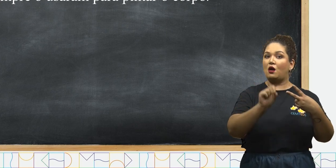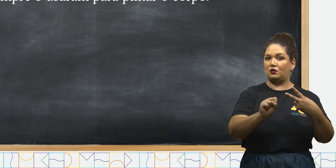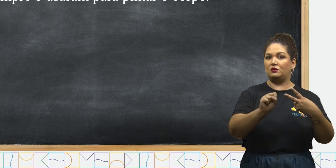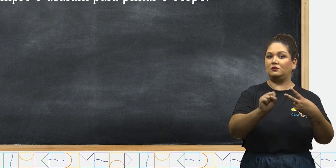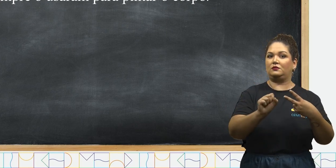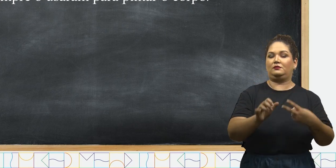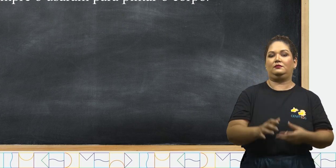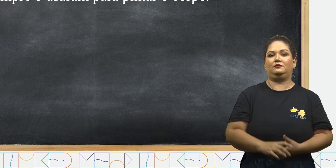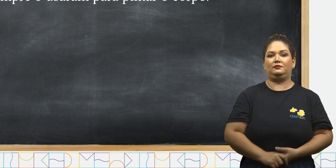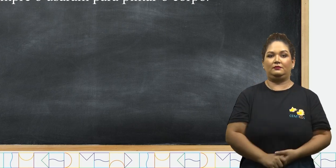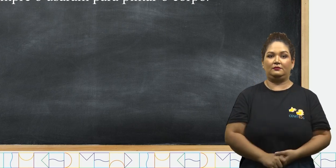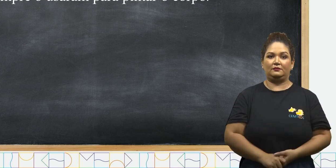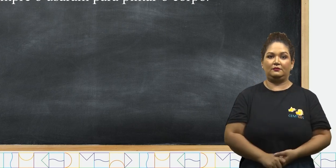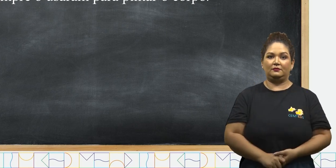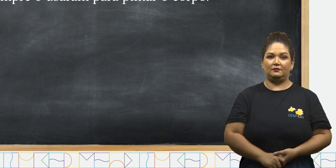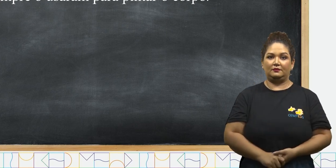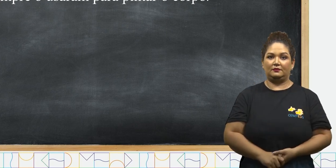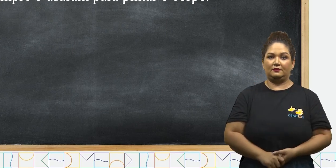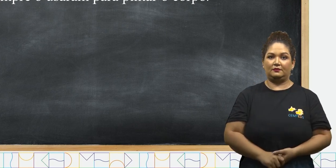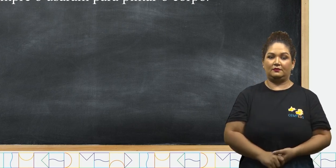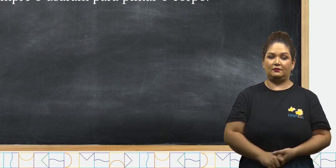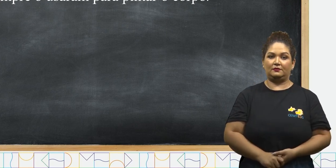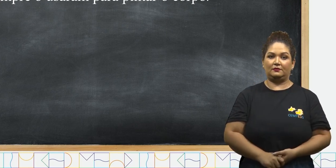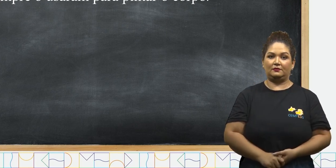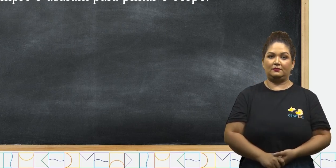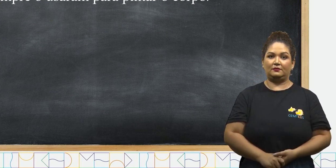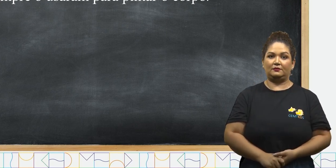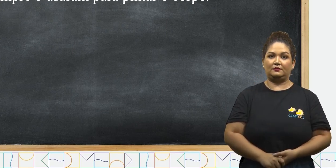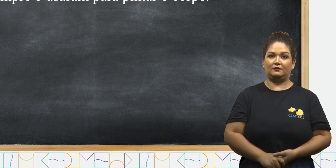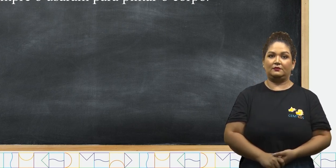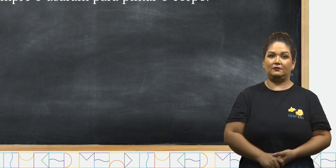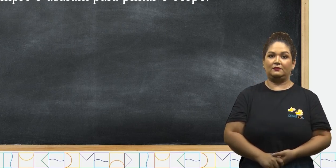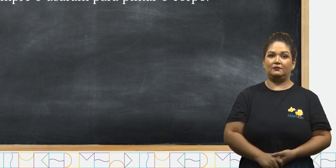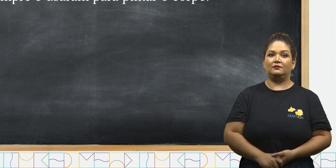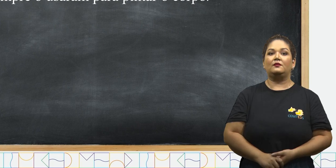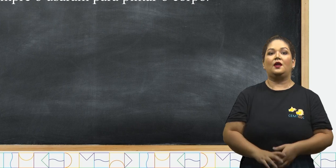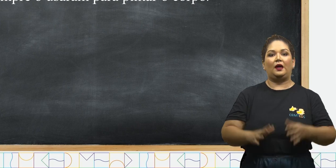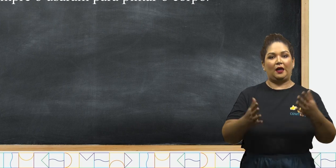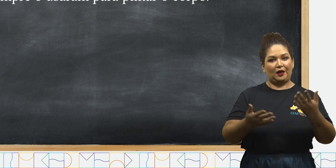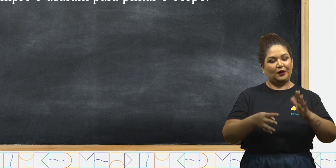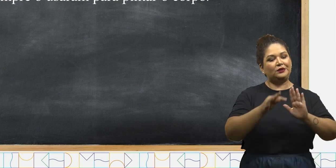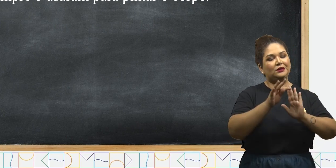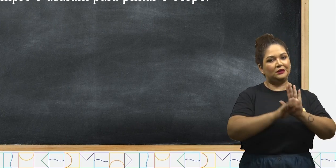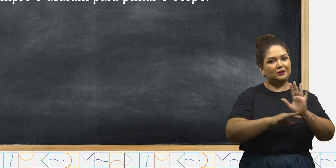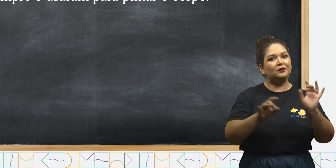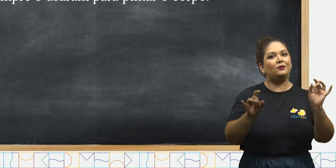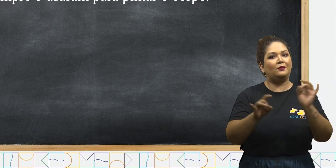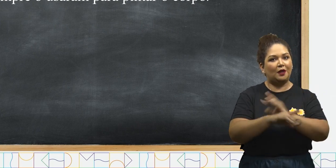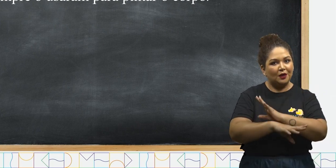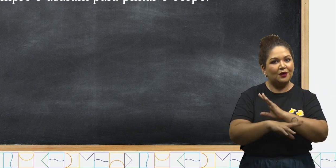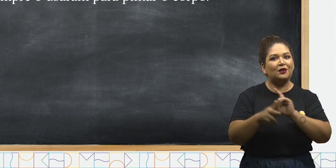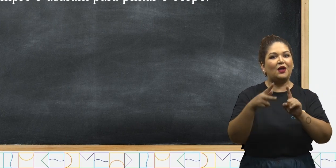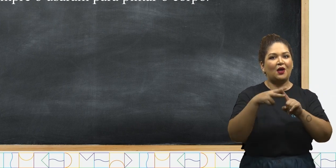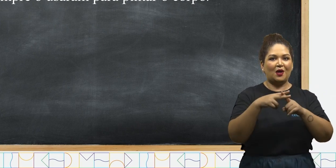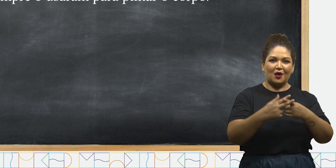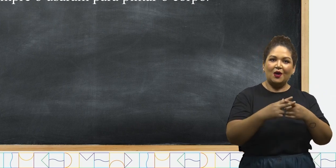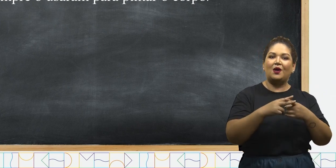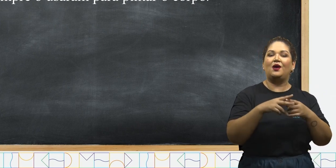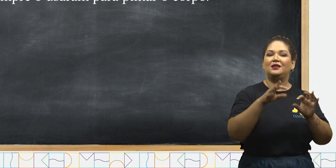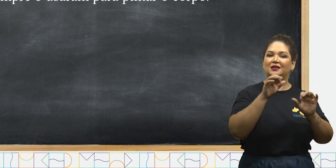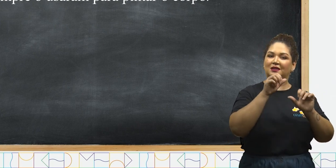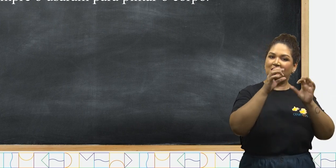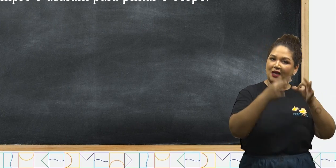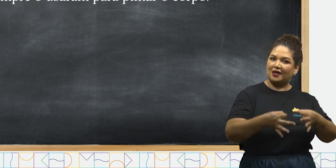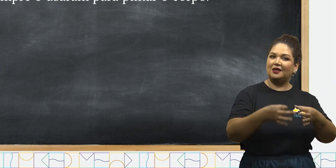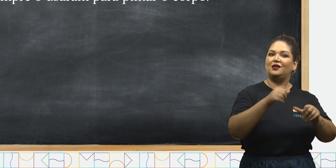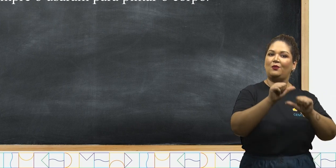índios sempre usaram para pintar o corpo. Agora o texto está corrigido e